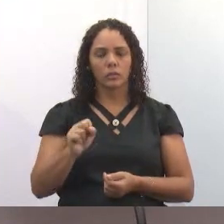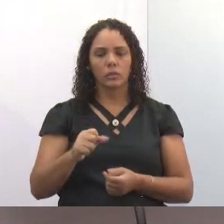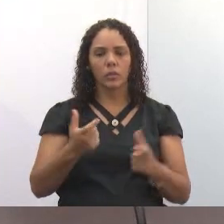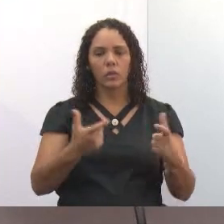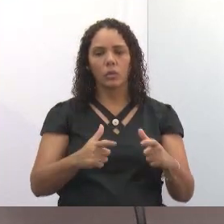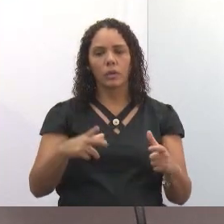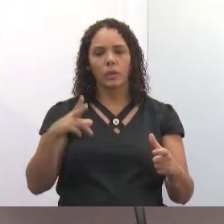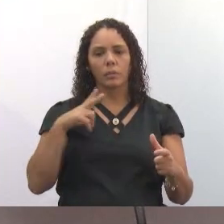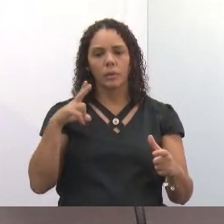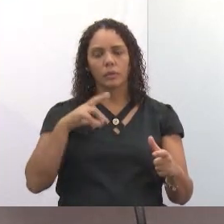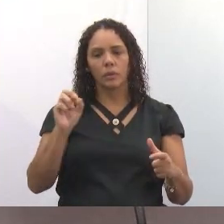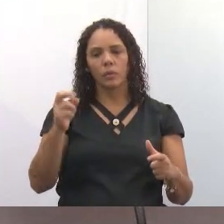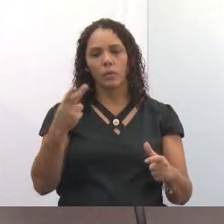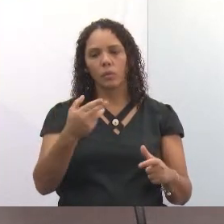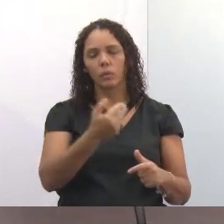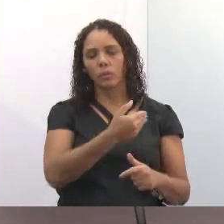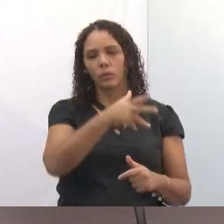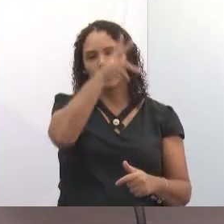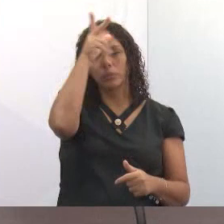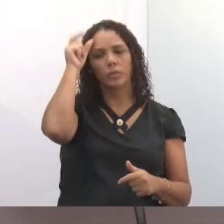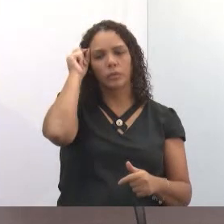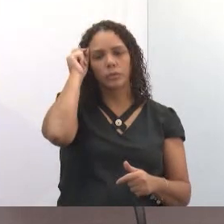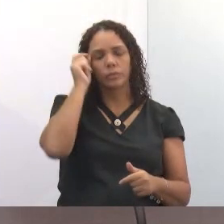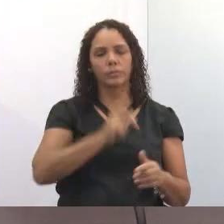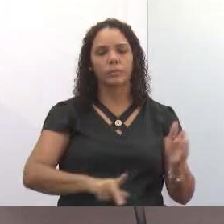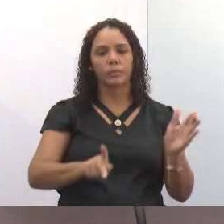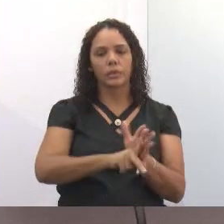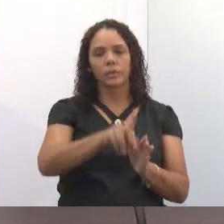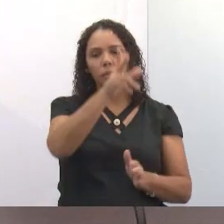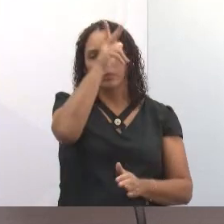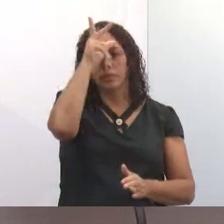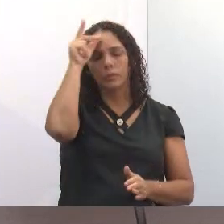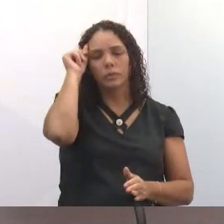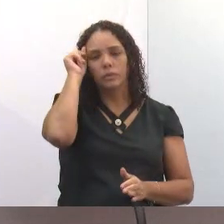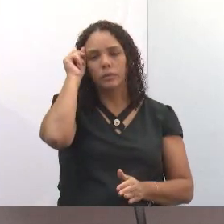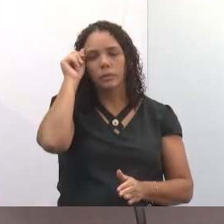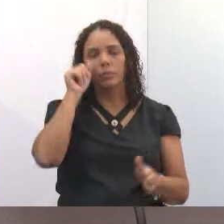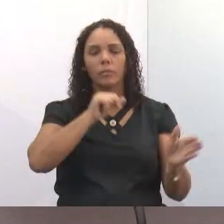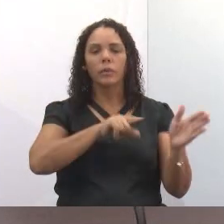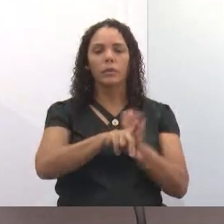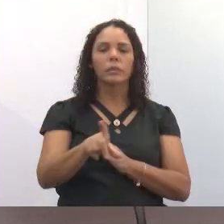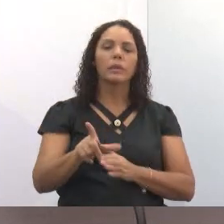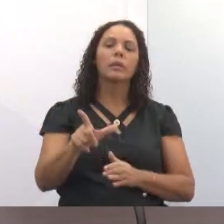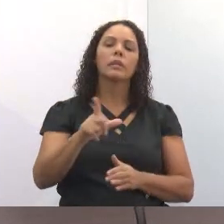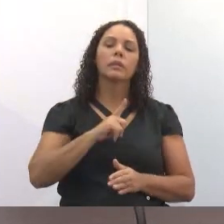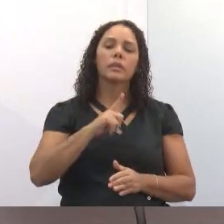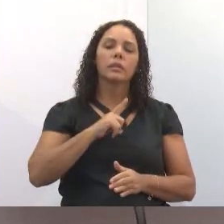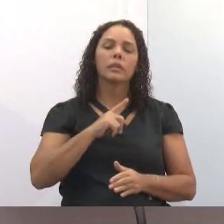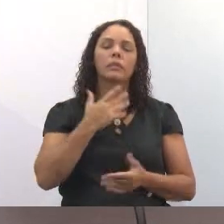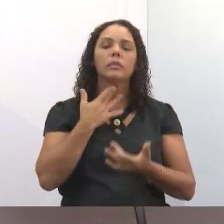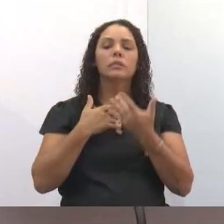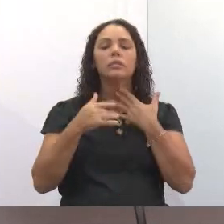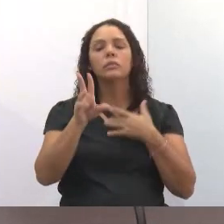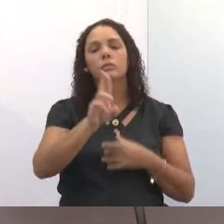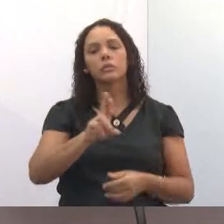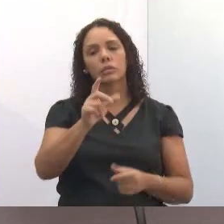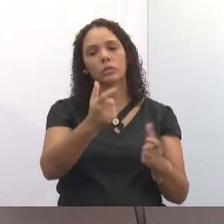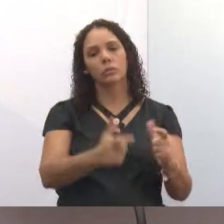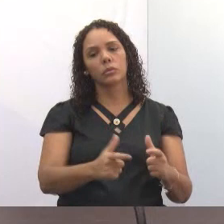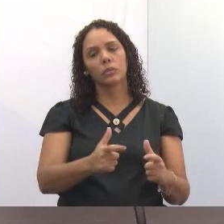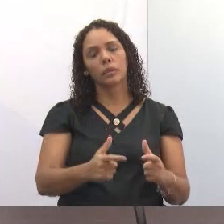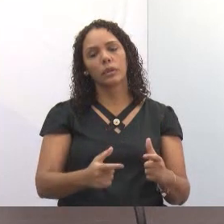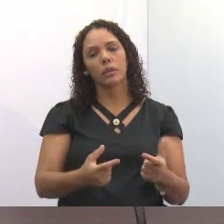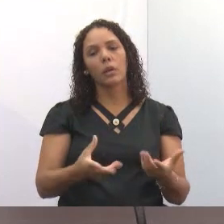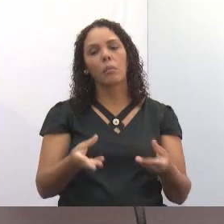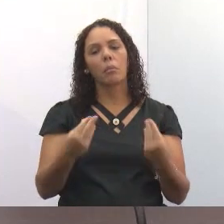Pública. 2. Caso a área seja pública, existe pretensão de utilizar o terreno para qual